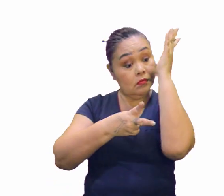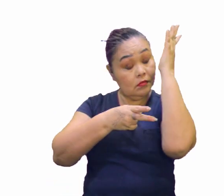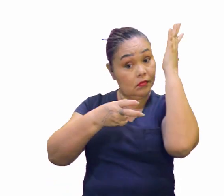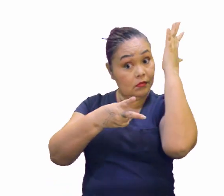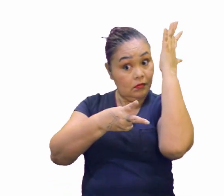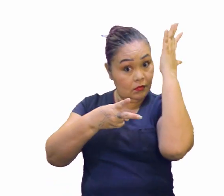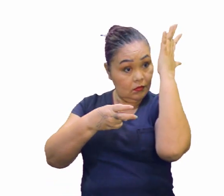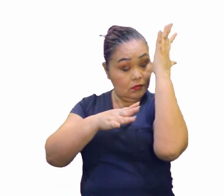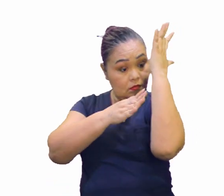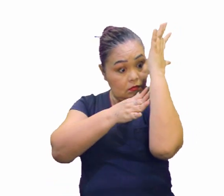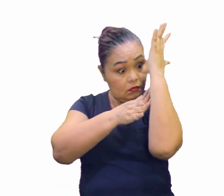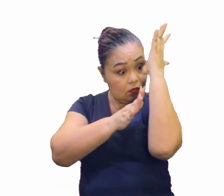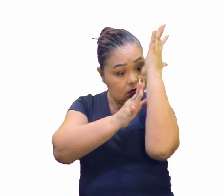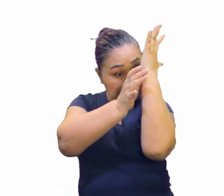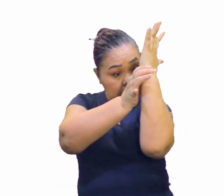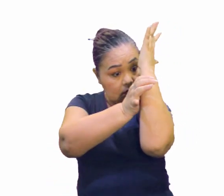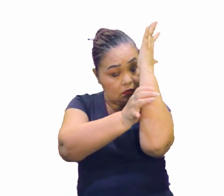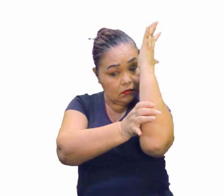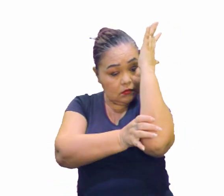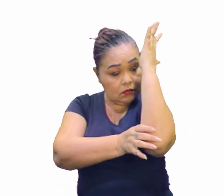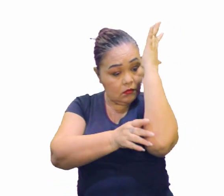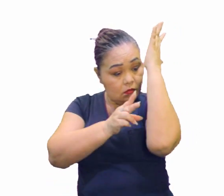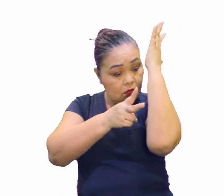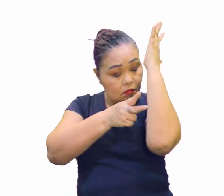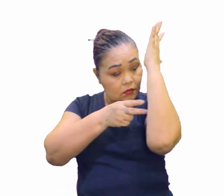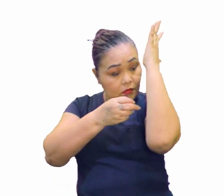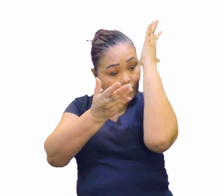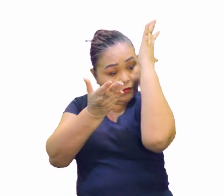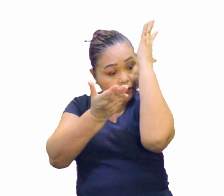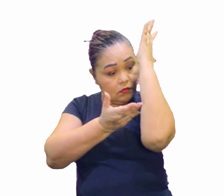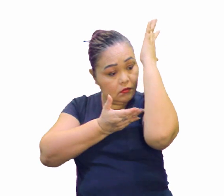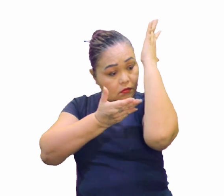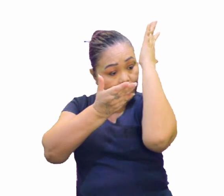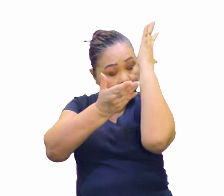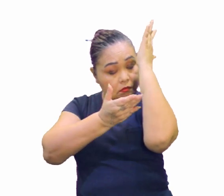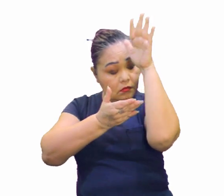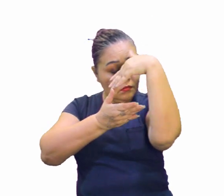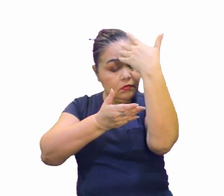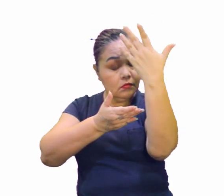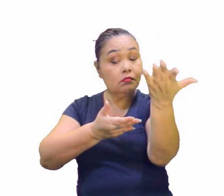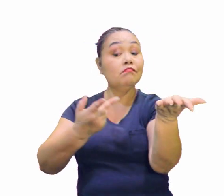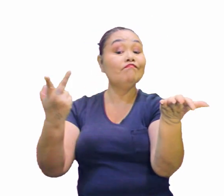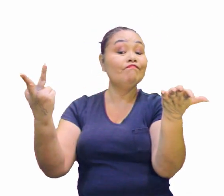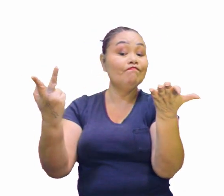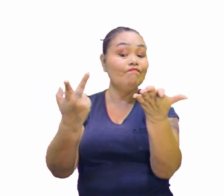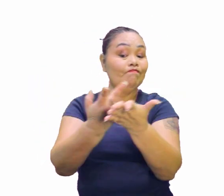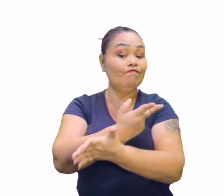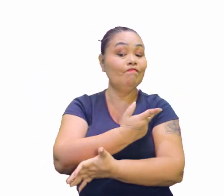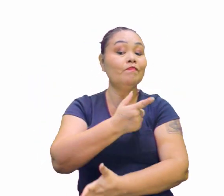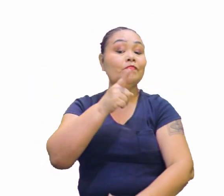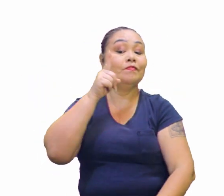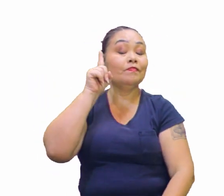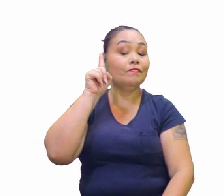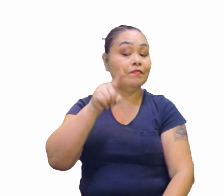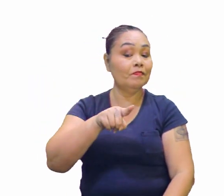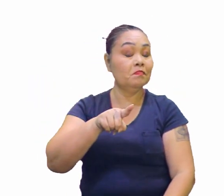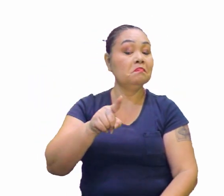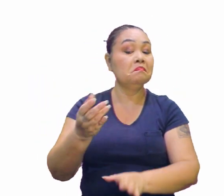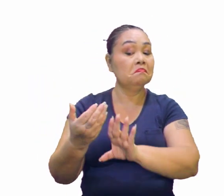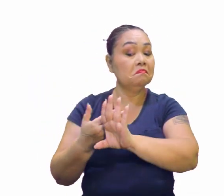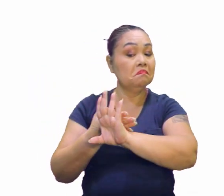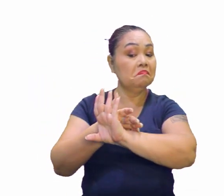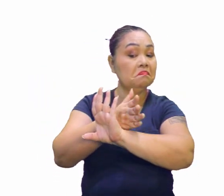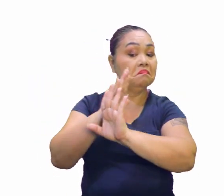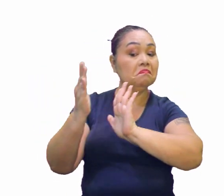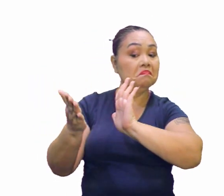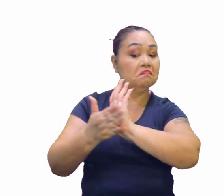exploração madeireira. Essa exploração madeireira que acontece muitas vezes de forma